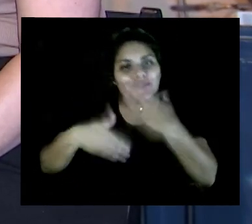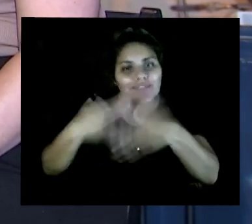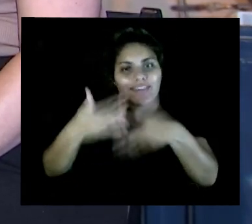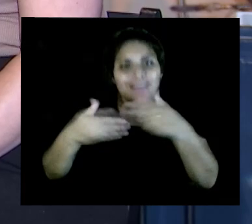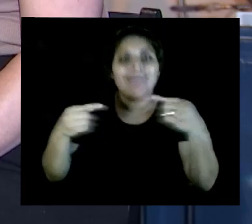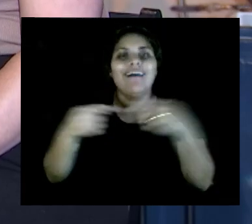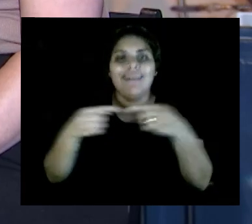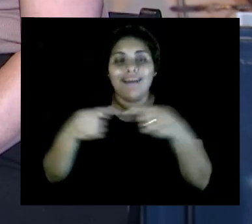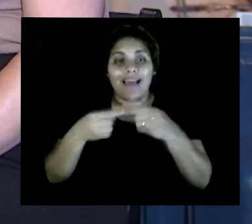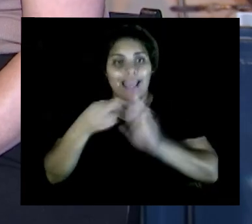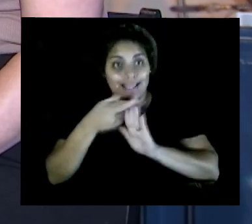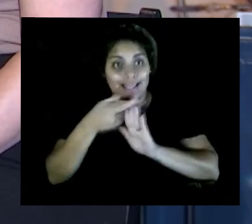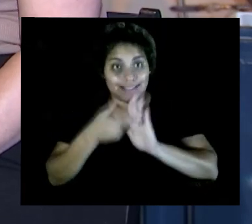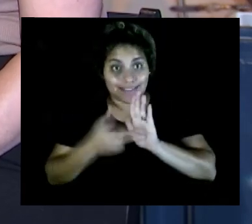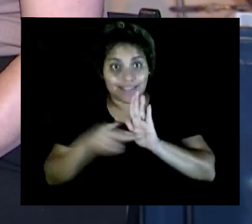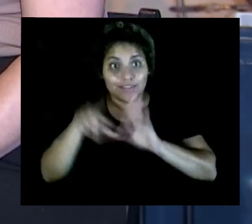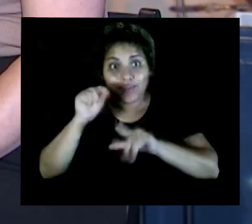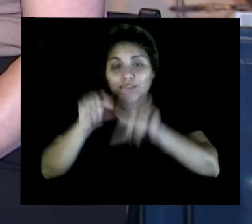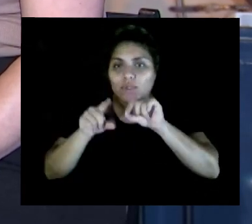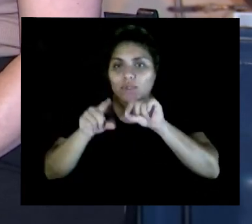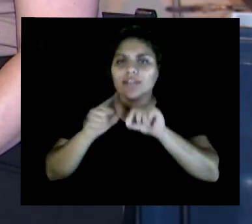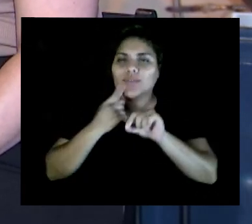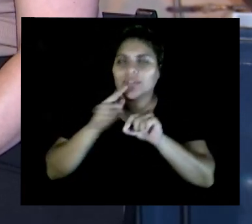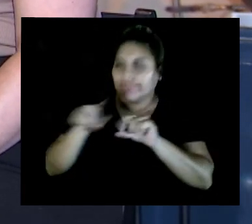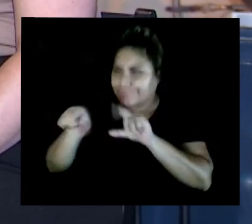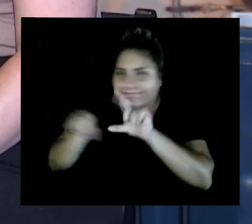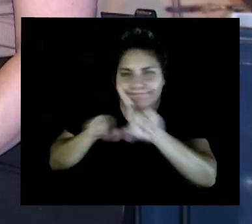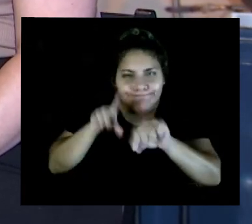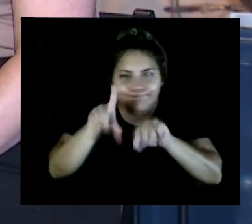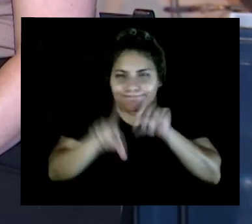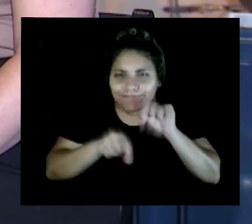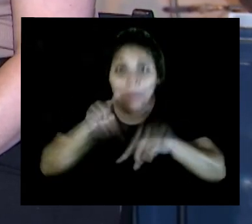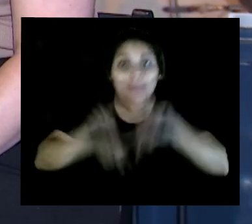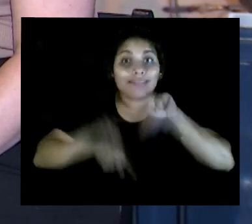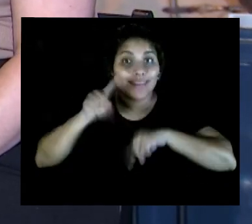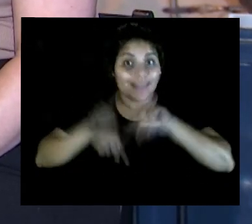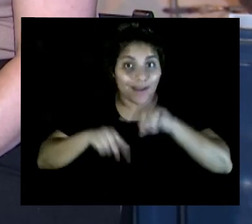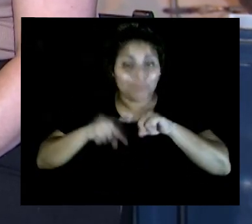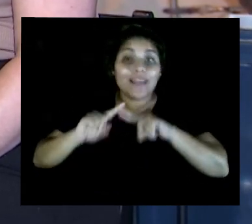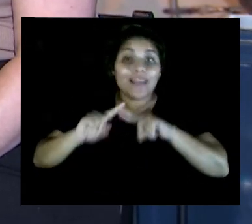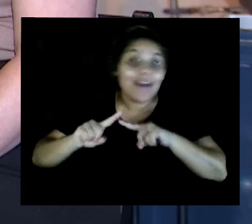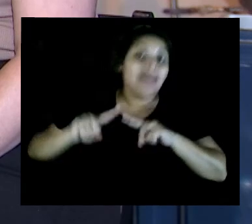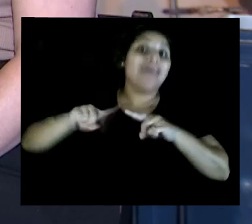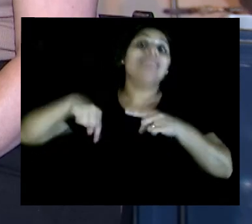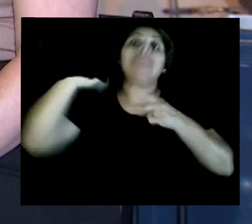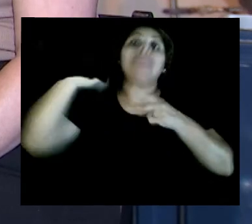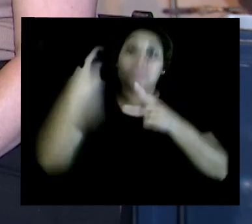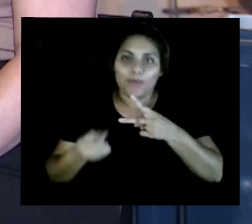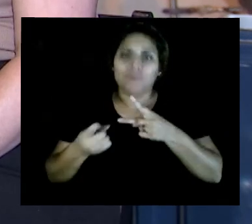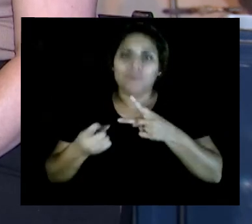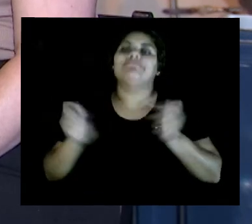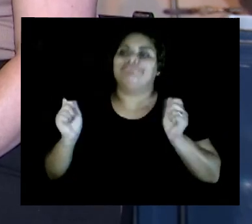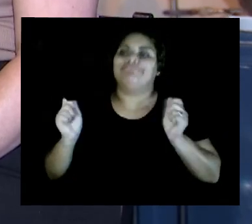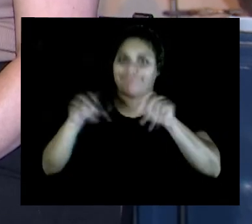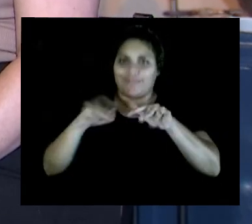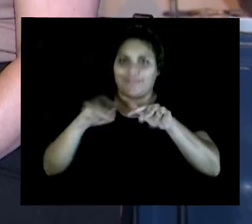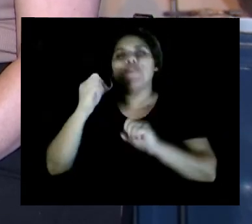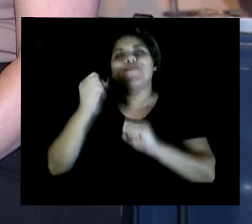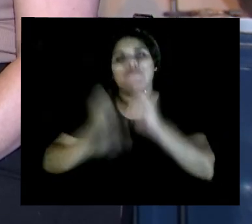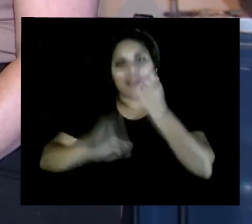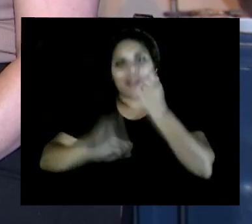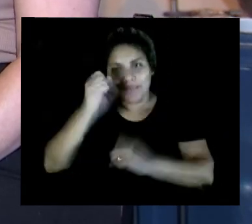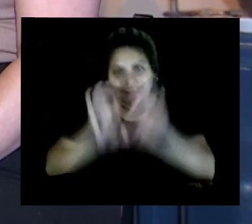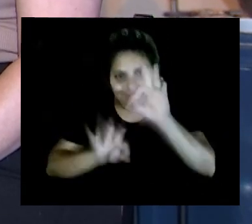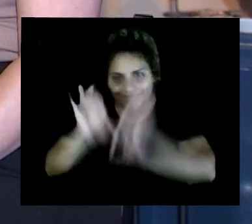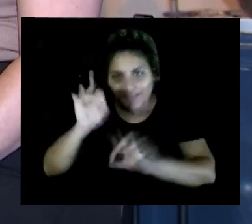vai desenvolver a receita, vamos selecionar os nossos insumos e aí a gente vem para a parte de operação junto com o time de